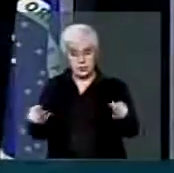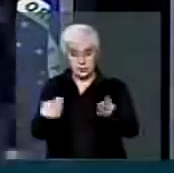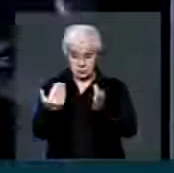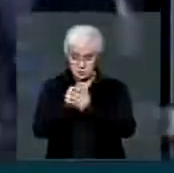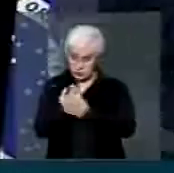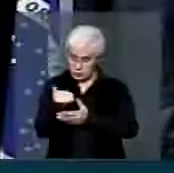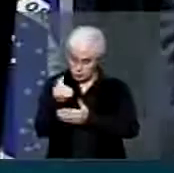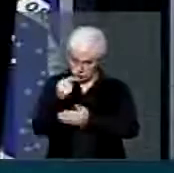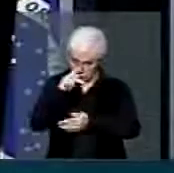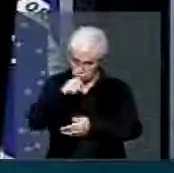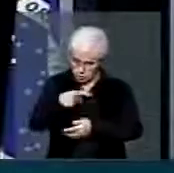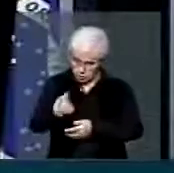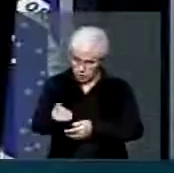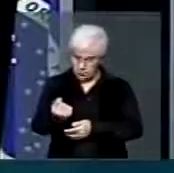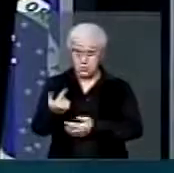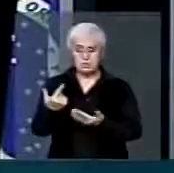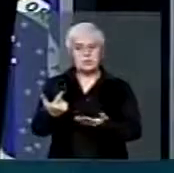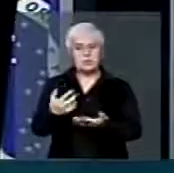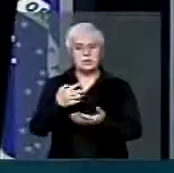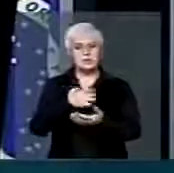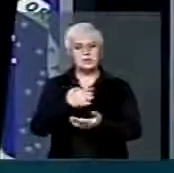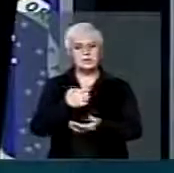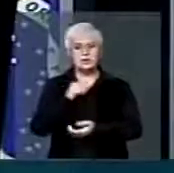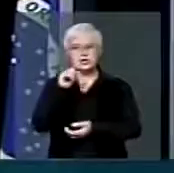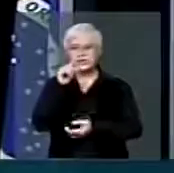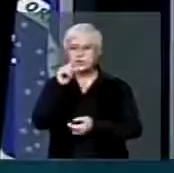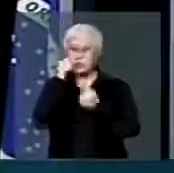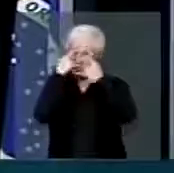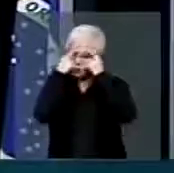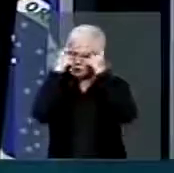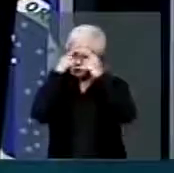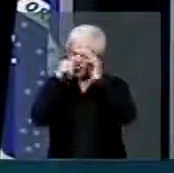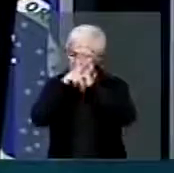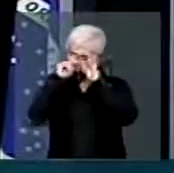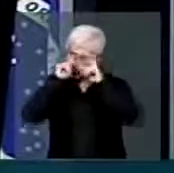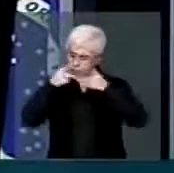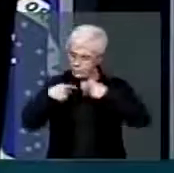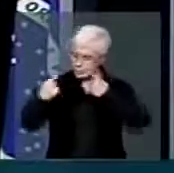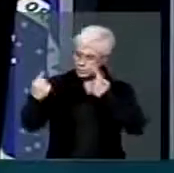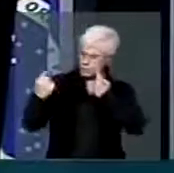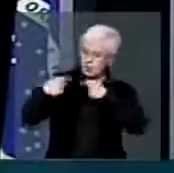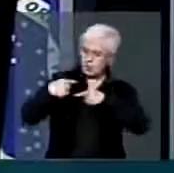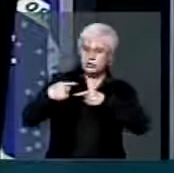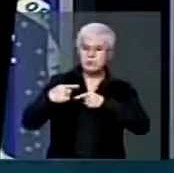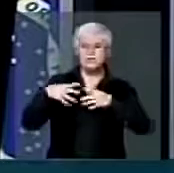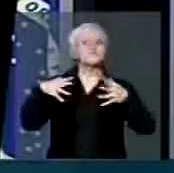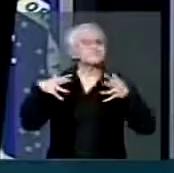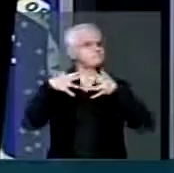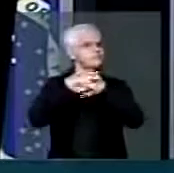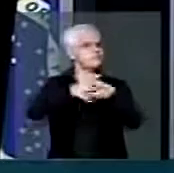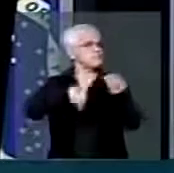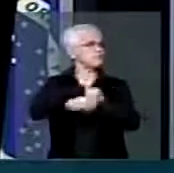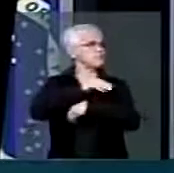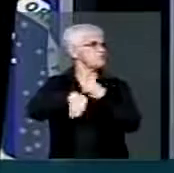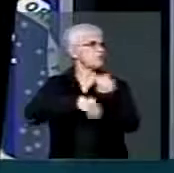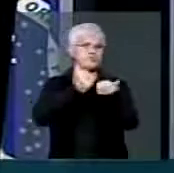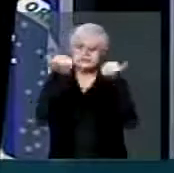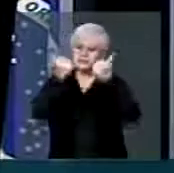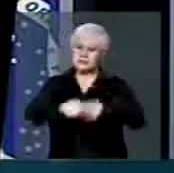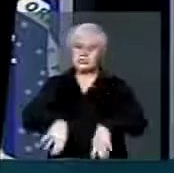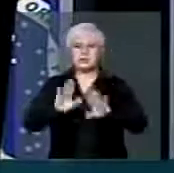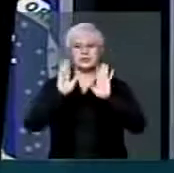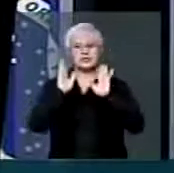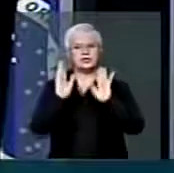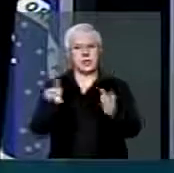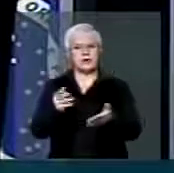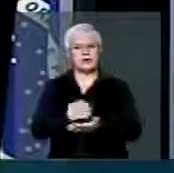precisa a gente sentir na pele um pouco da violência e da desordem que está vivendo os